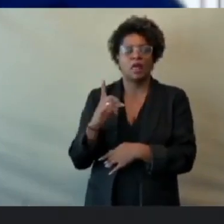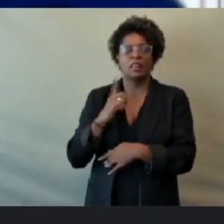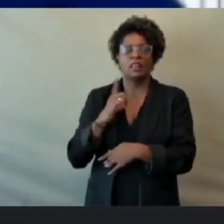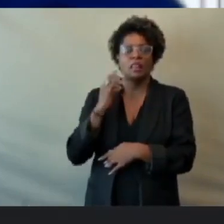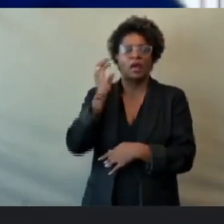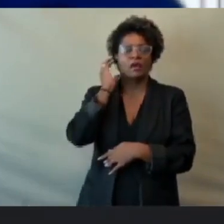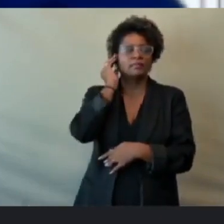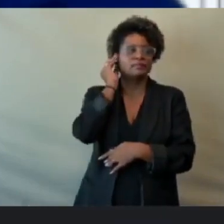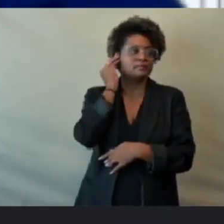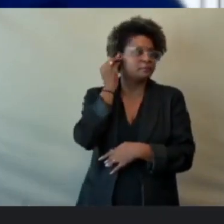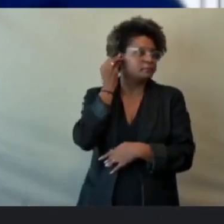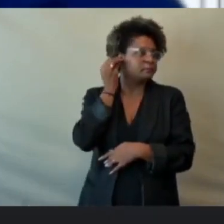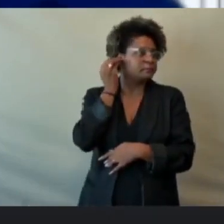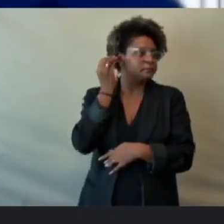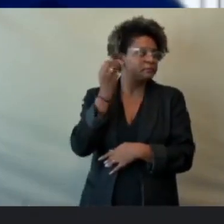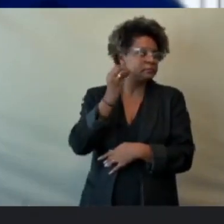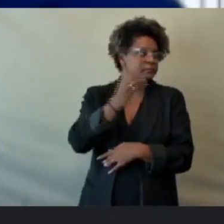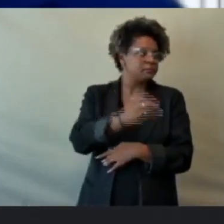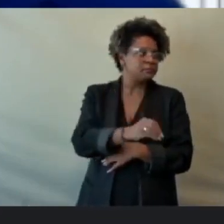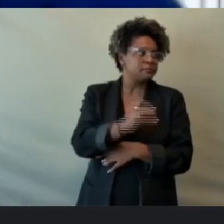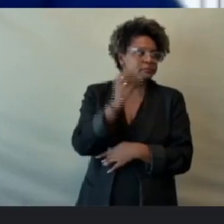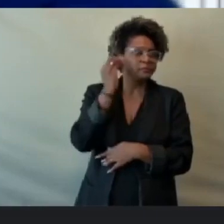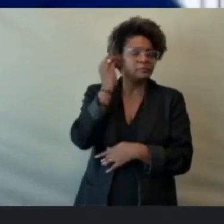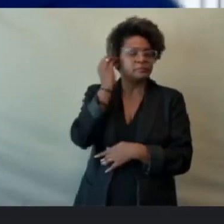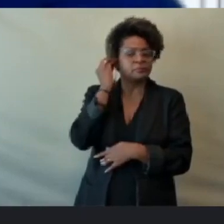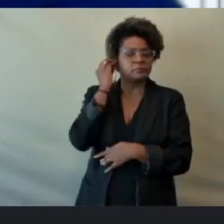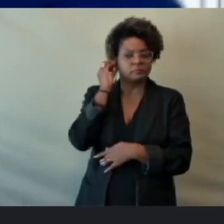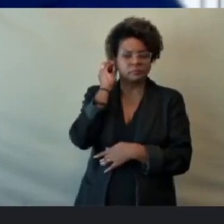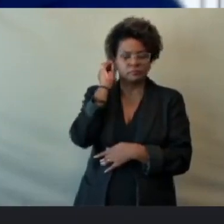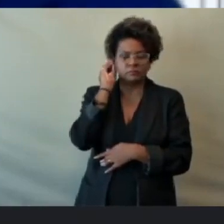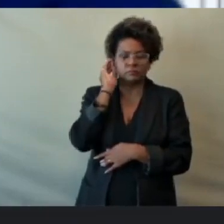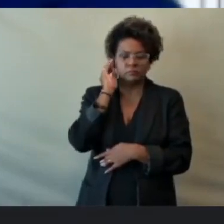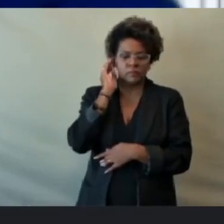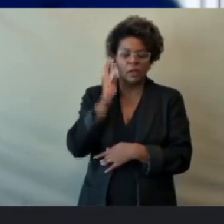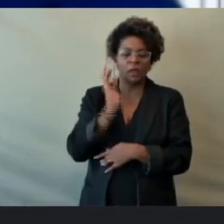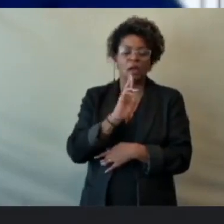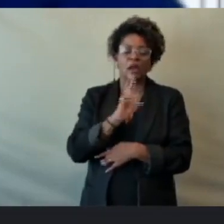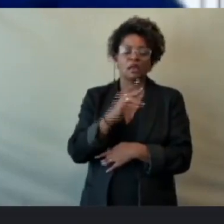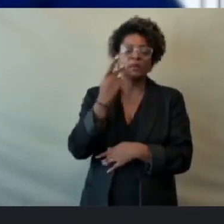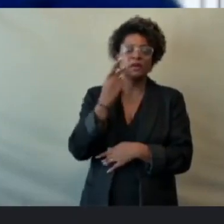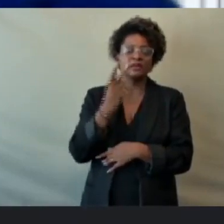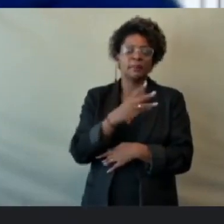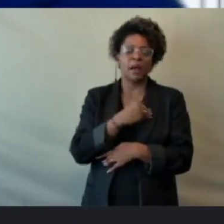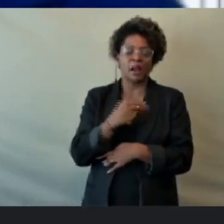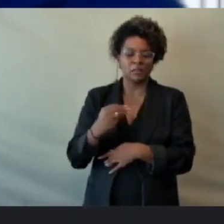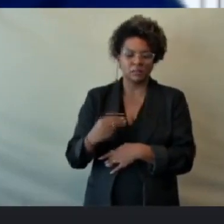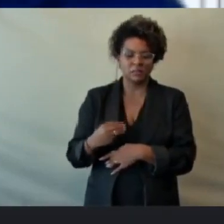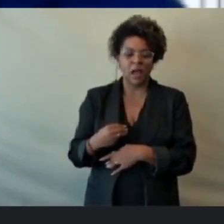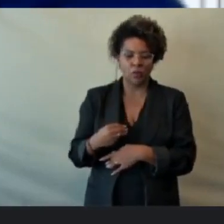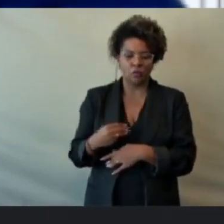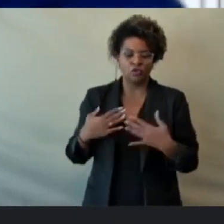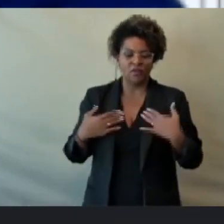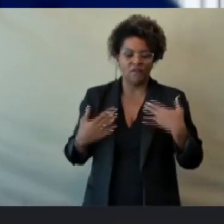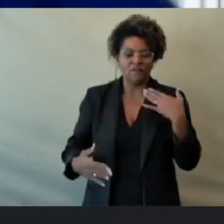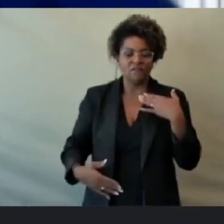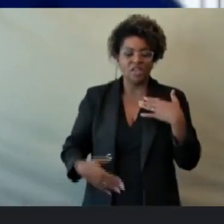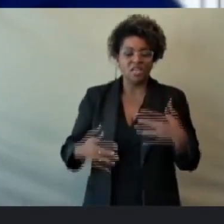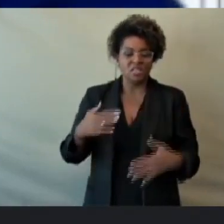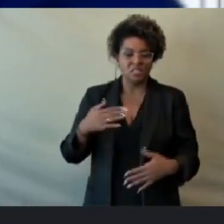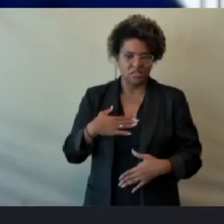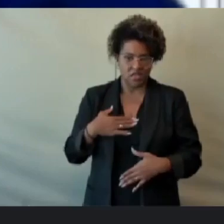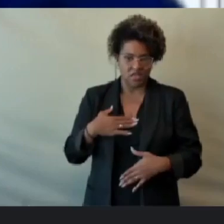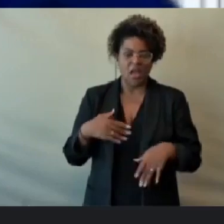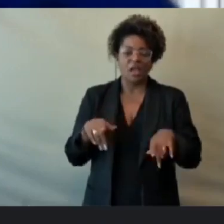conceito amplo, não só da questão da saúde física, mas também da saúde mental,